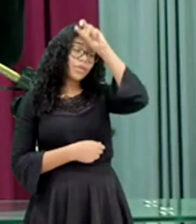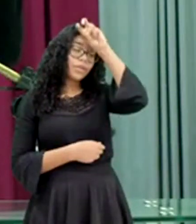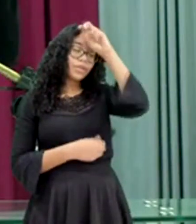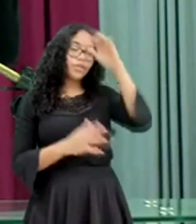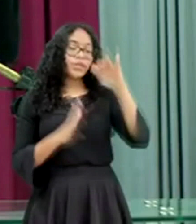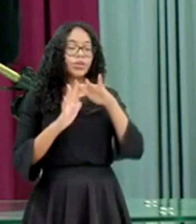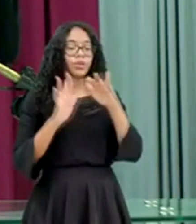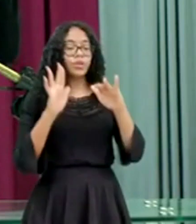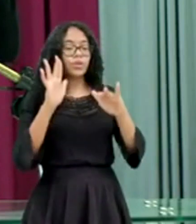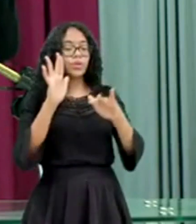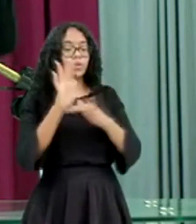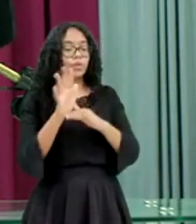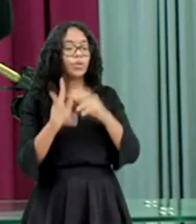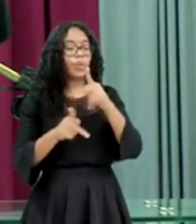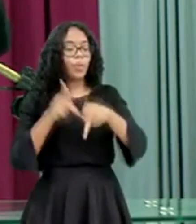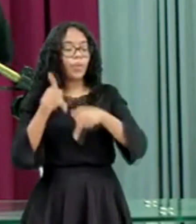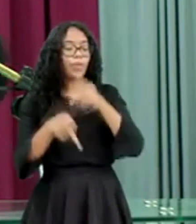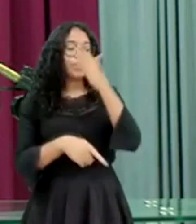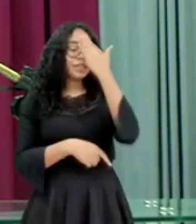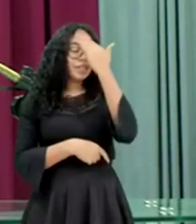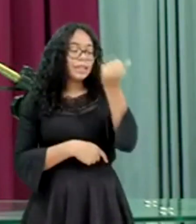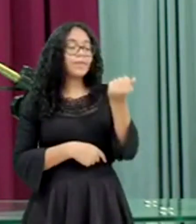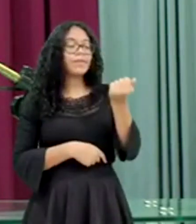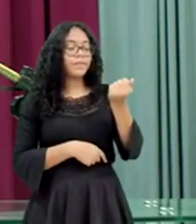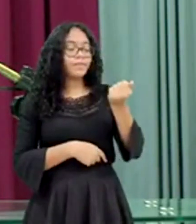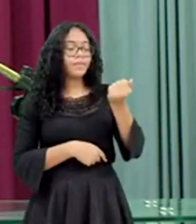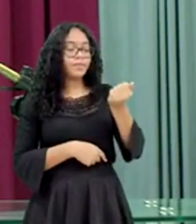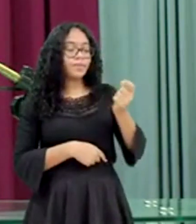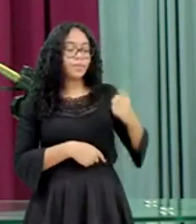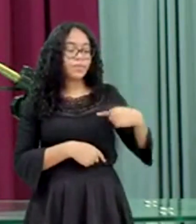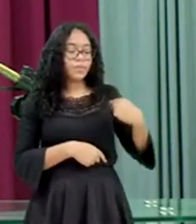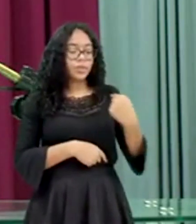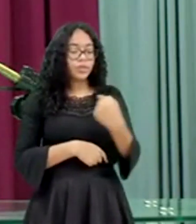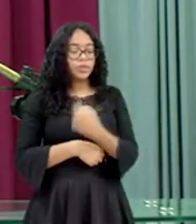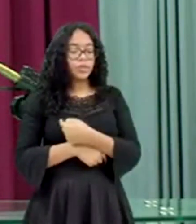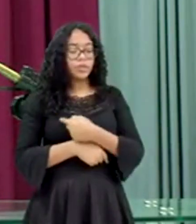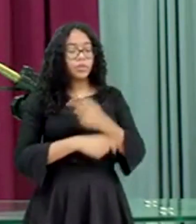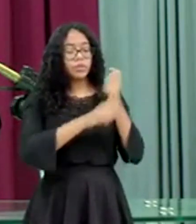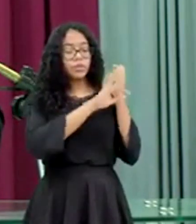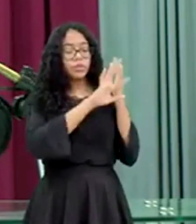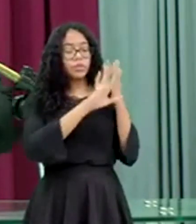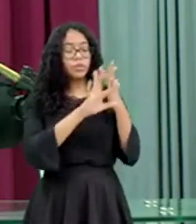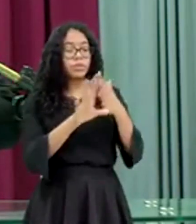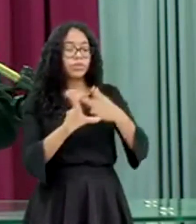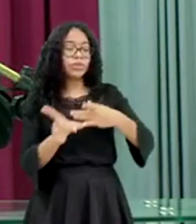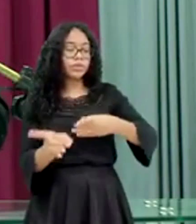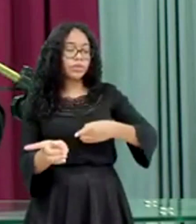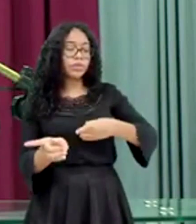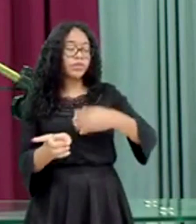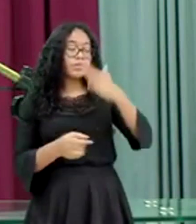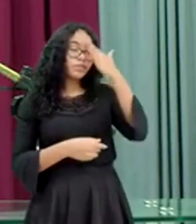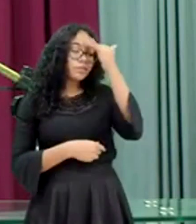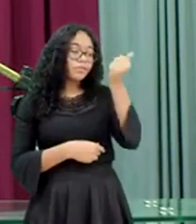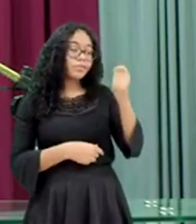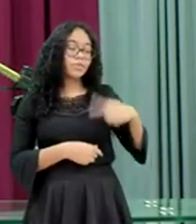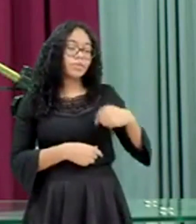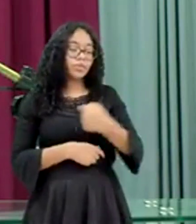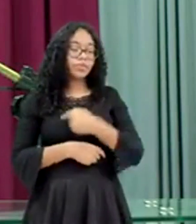outras nações estão sabendo da nossa caminhada. E sabem que nós estamos aqui no